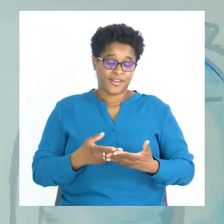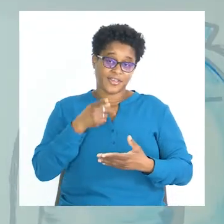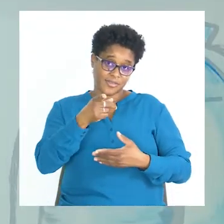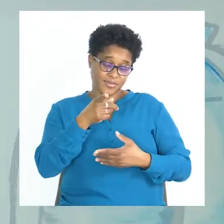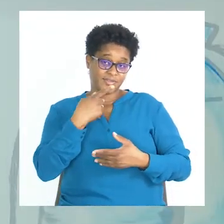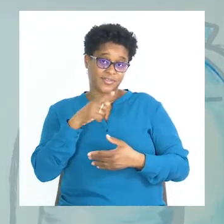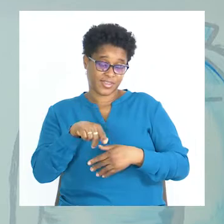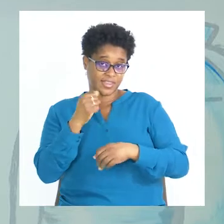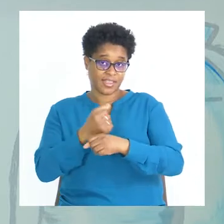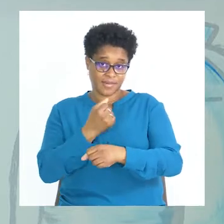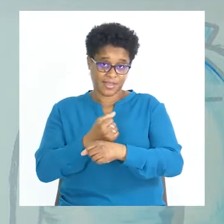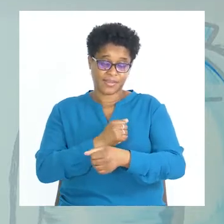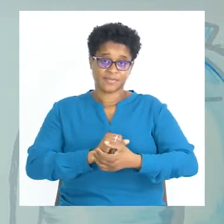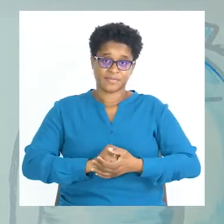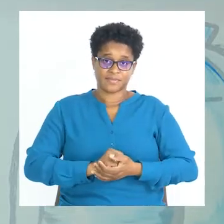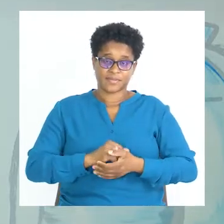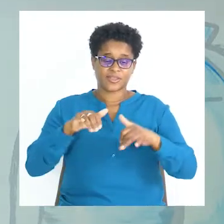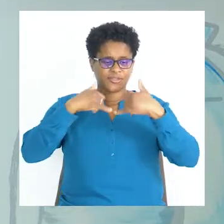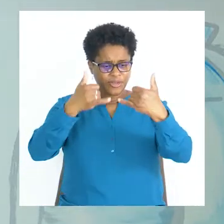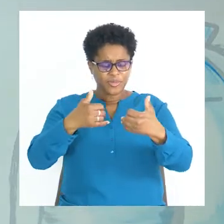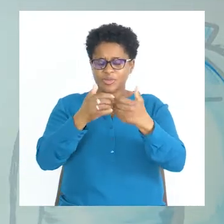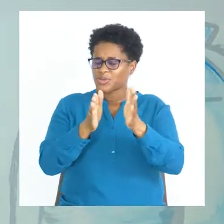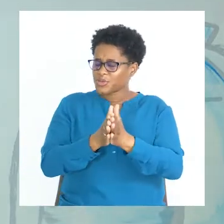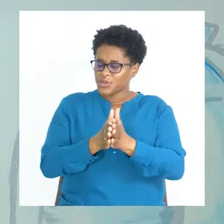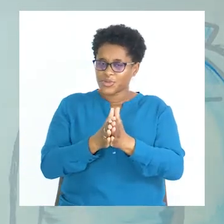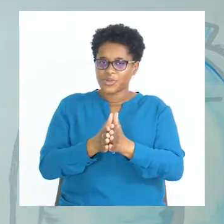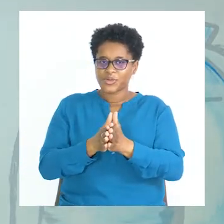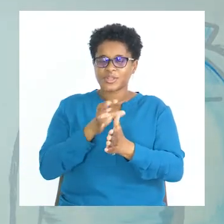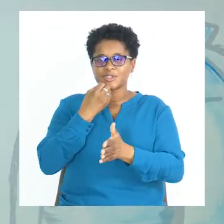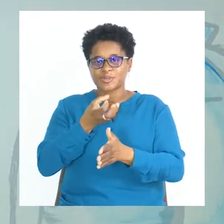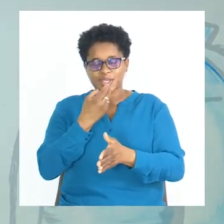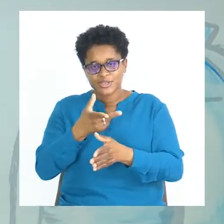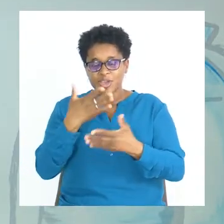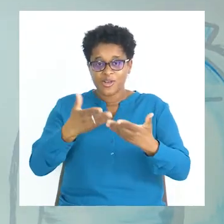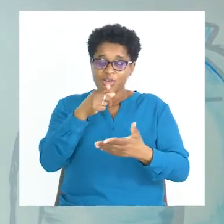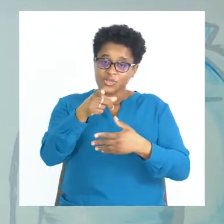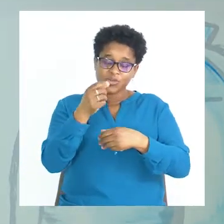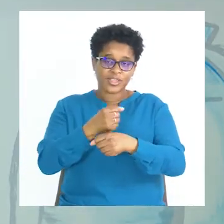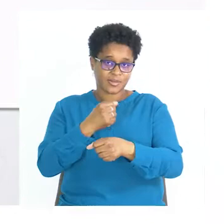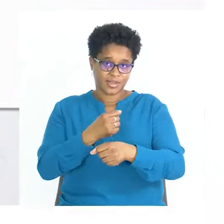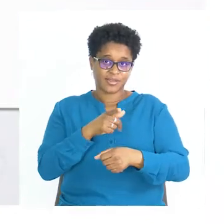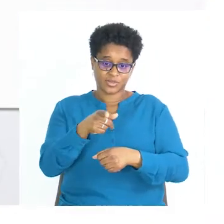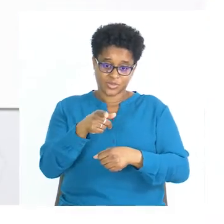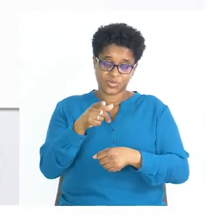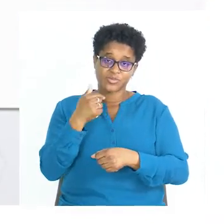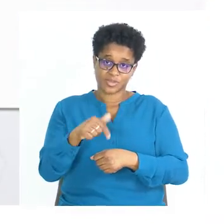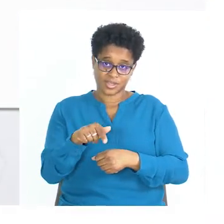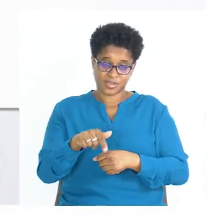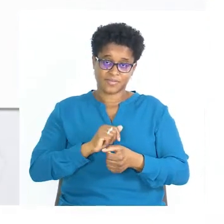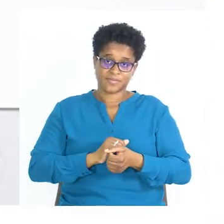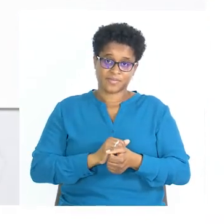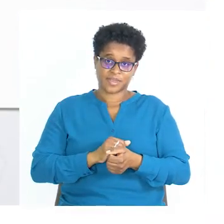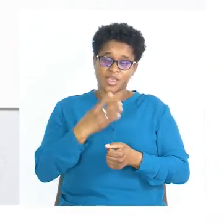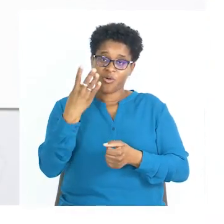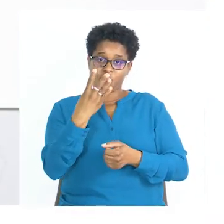Chegou a tua vez de trabalhar, ok? Depois de toda essa explanação teórica, agora vais trabalhar. Tu tens aqui